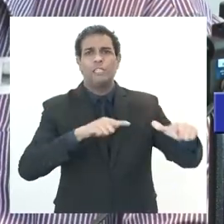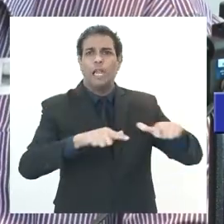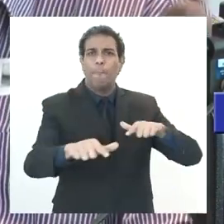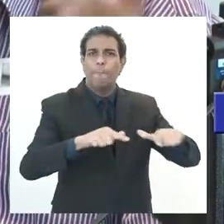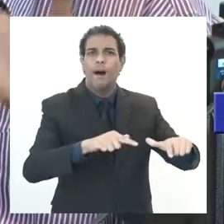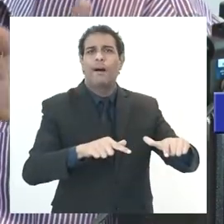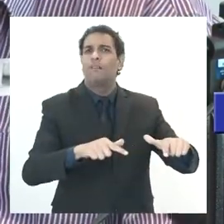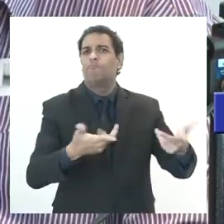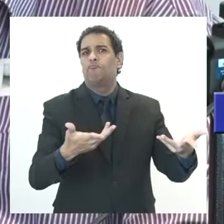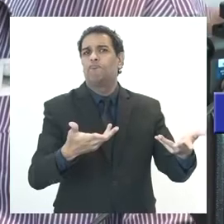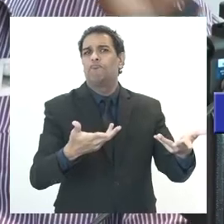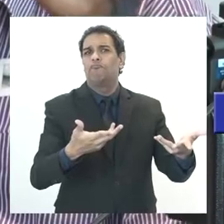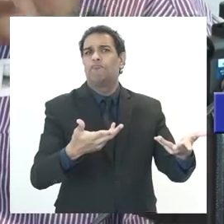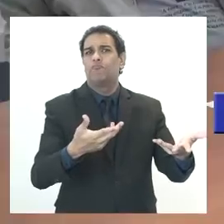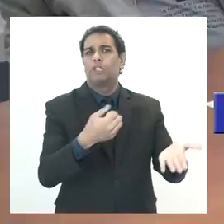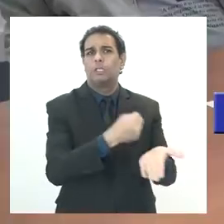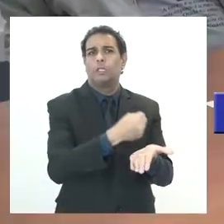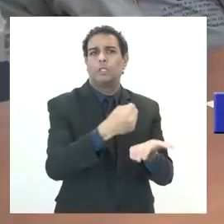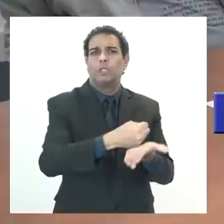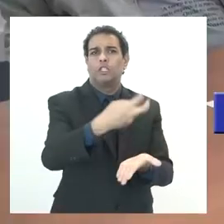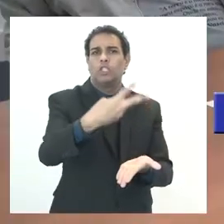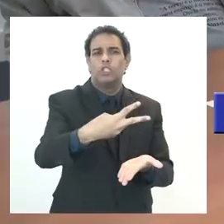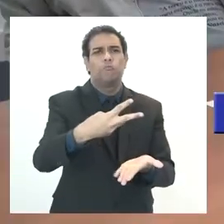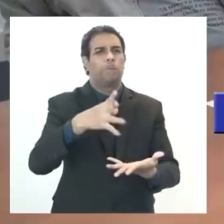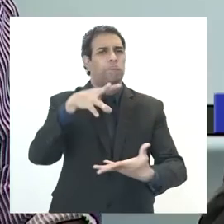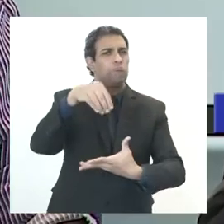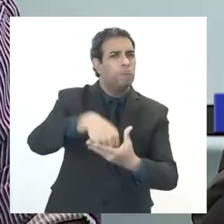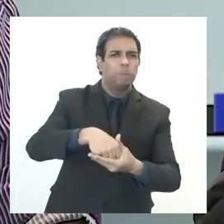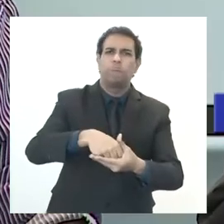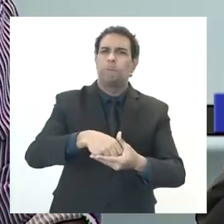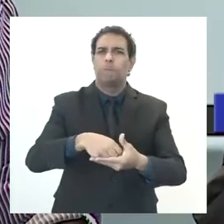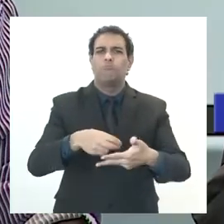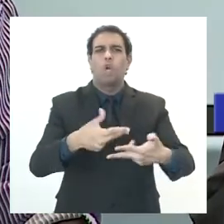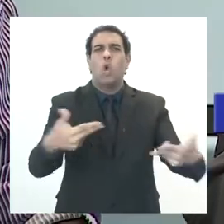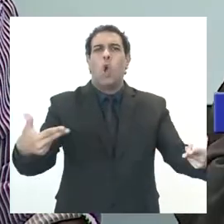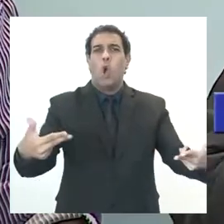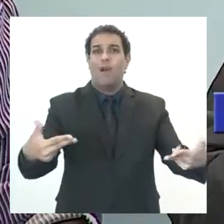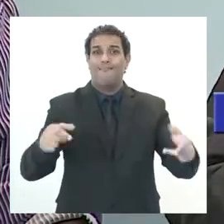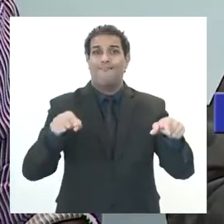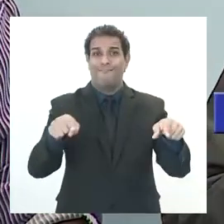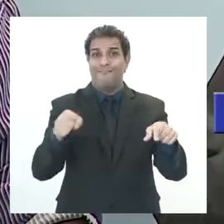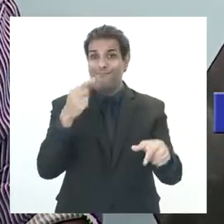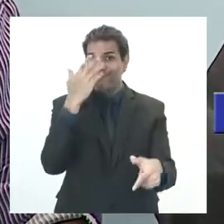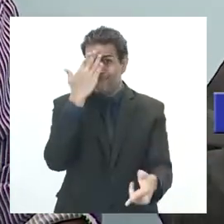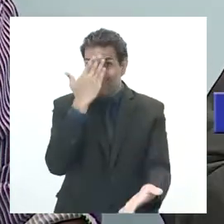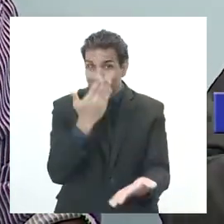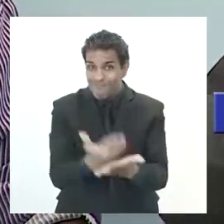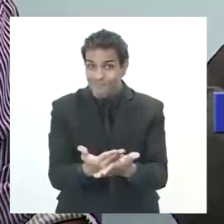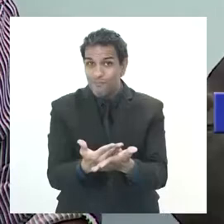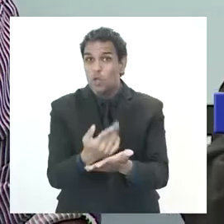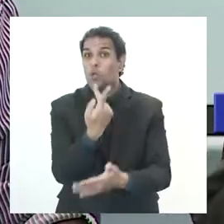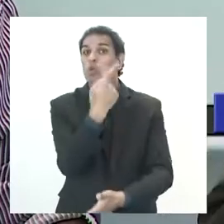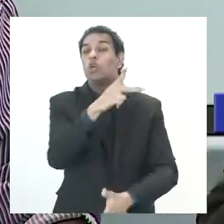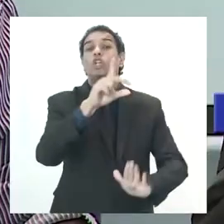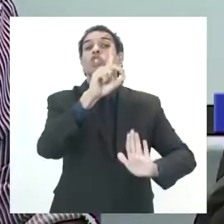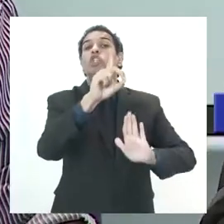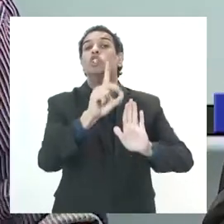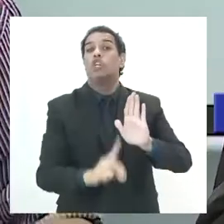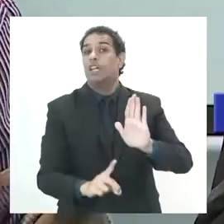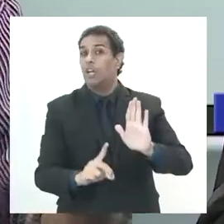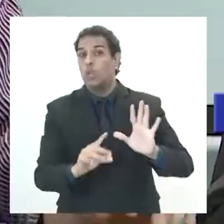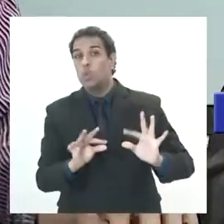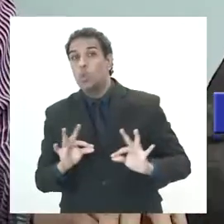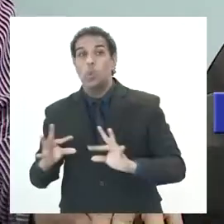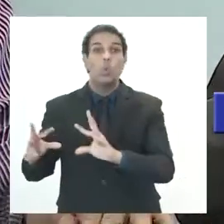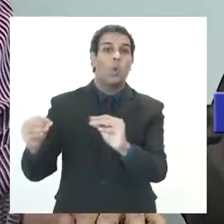e da sociedade comum trabalha no barco vai lá no restaurante no shopping veja os direitos conquistados pelos servidores